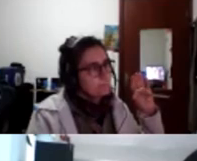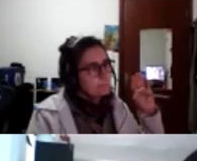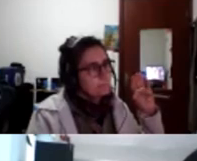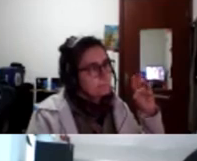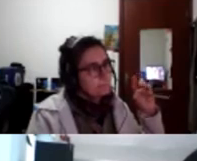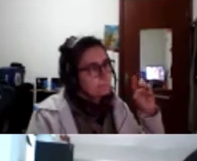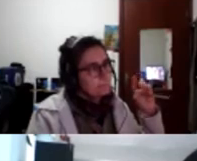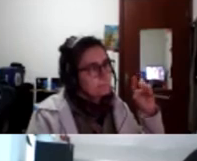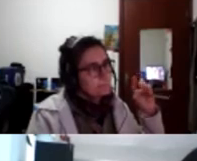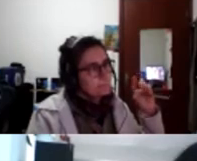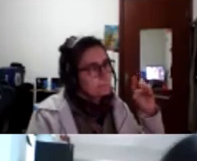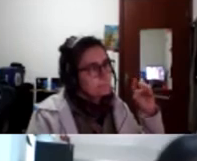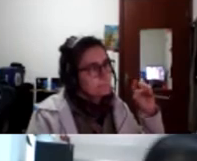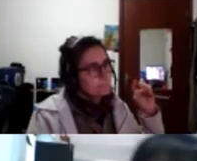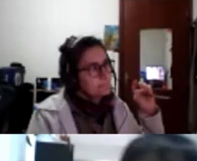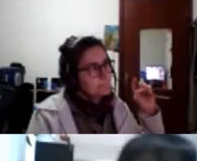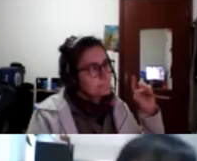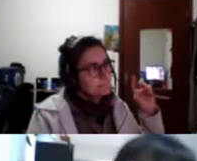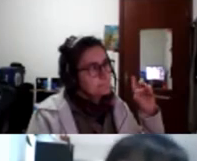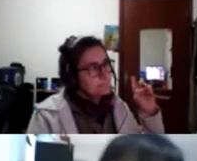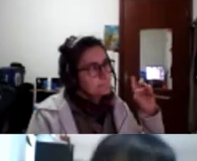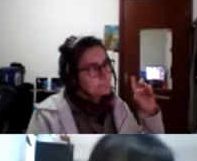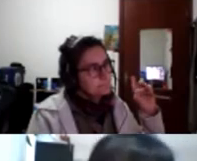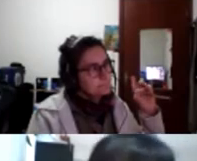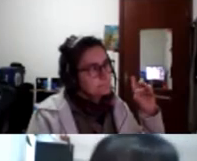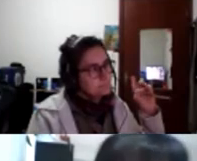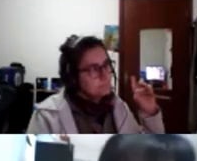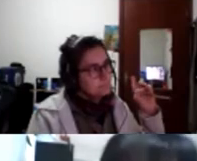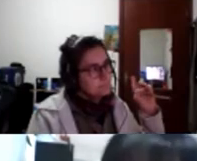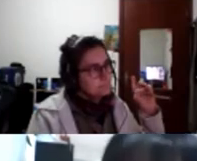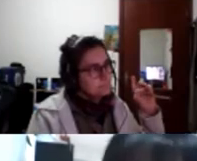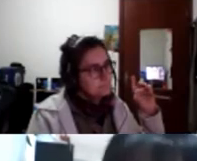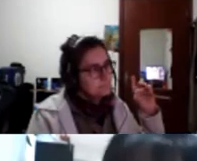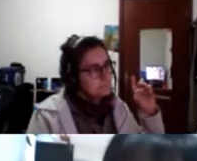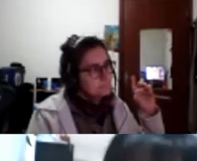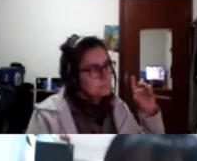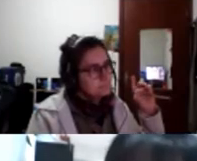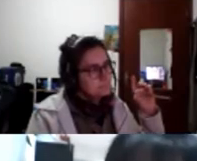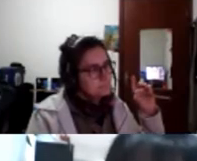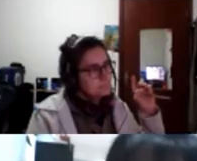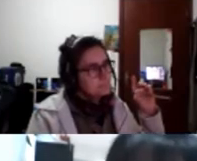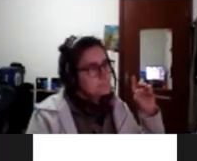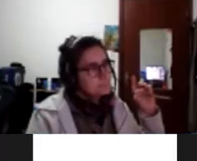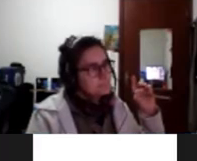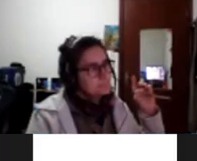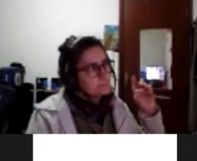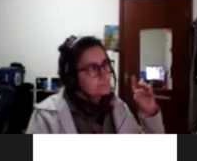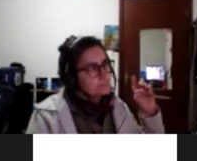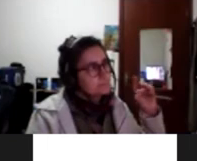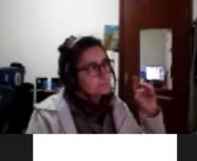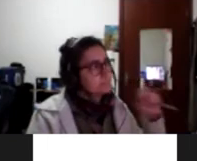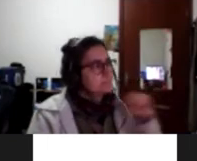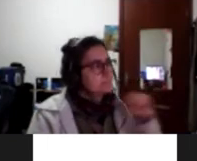da massagem nos pés, porque eu sempre trabalhei com as crianças portadoras de necessidades especiais. E quando